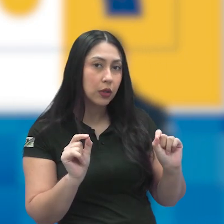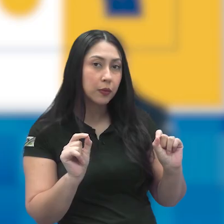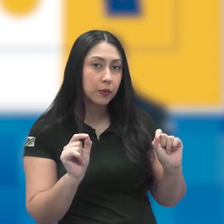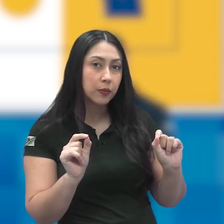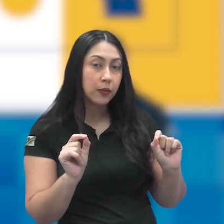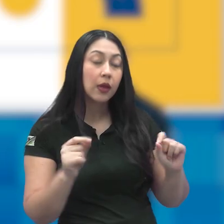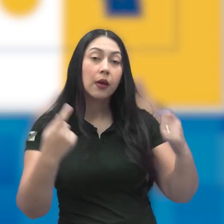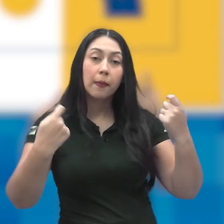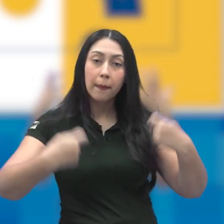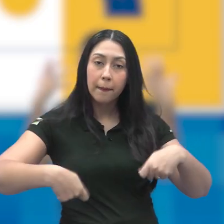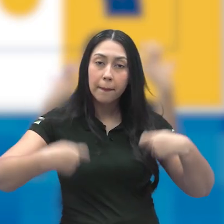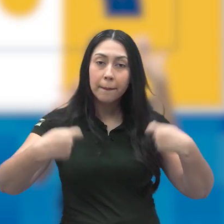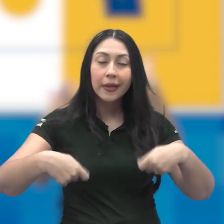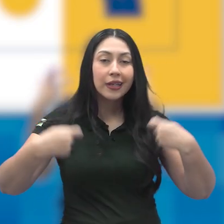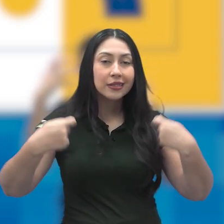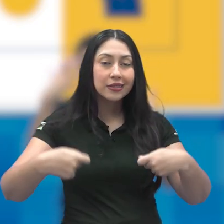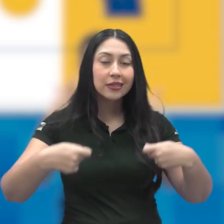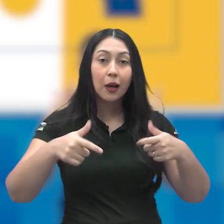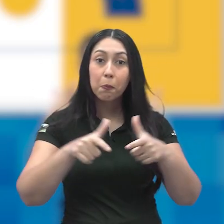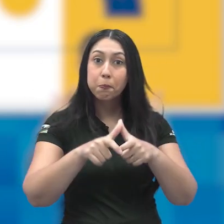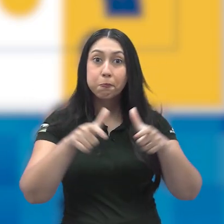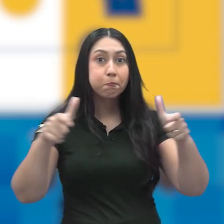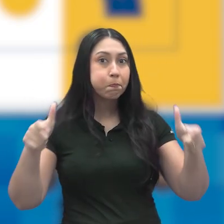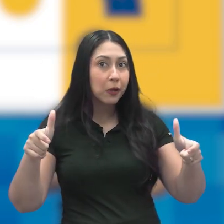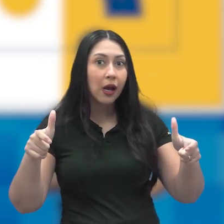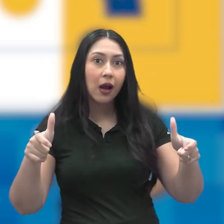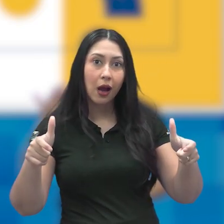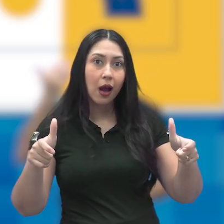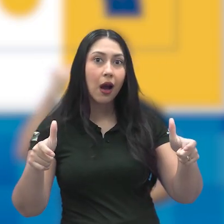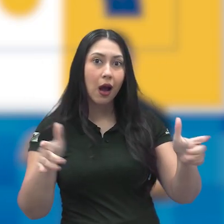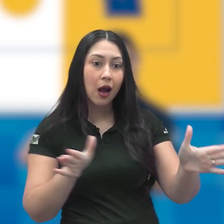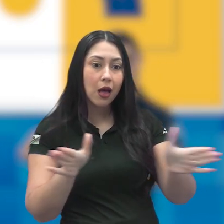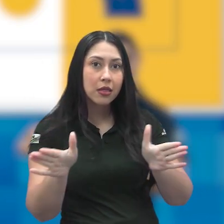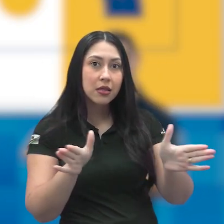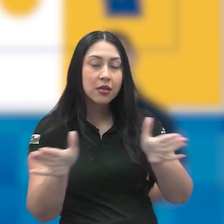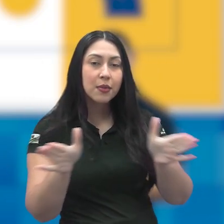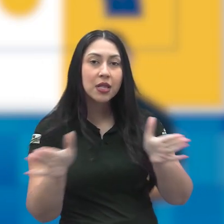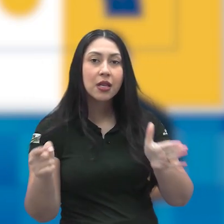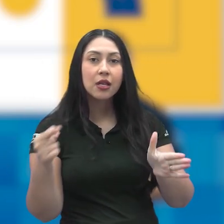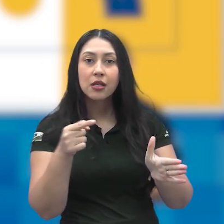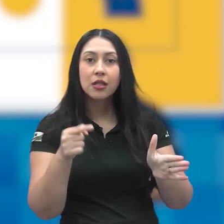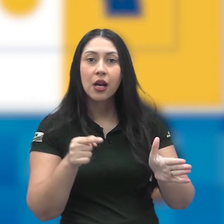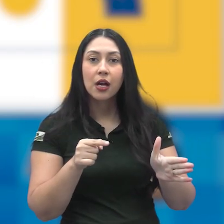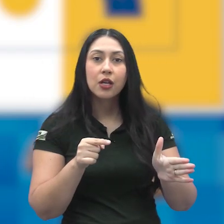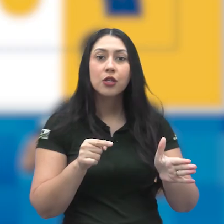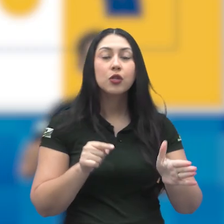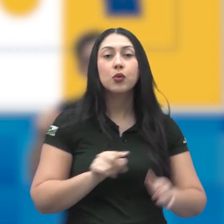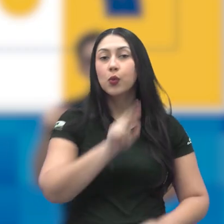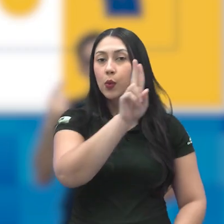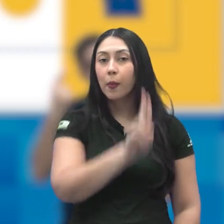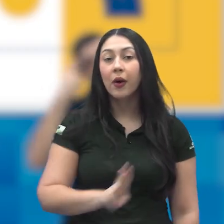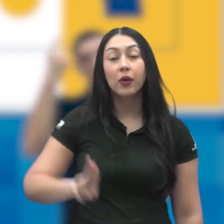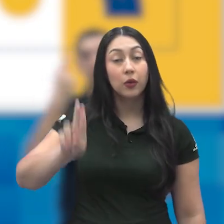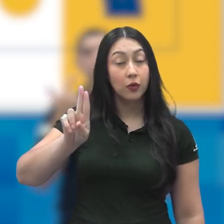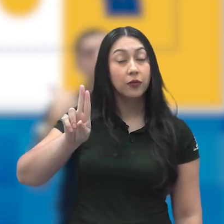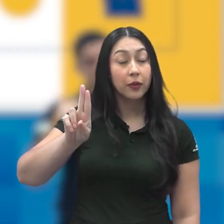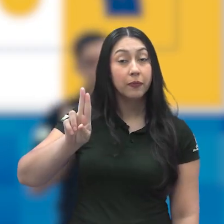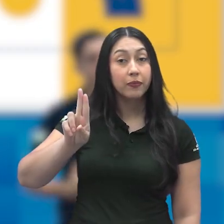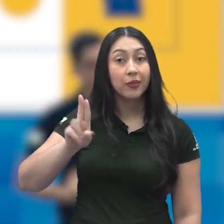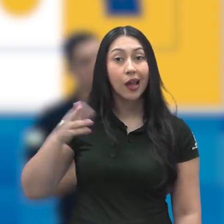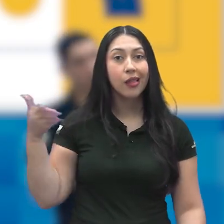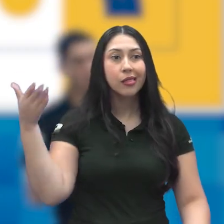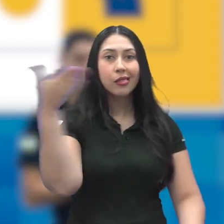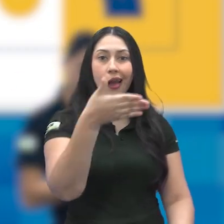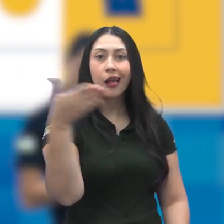pelo parlamentar foi a necessidade de ampliar os acessos de entrada e saída do bairro Urbanova. Segundo o